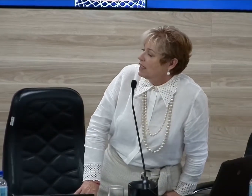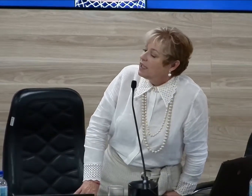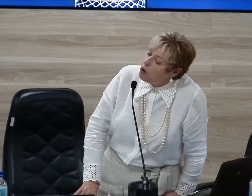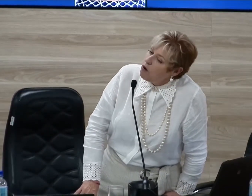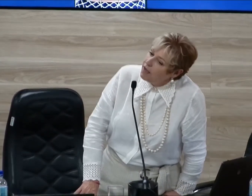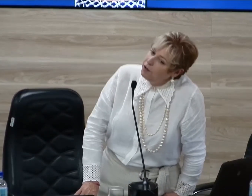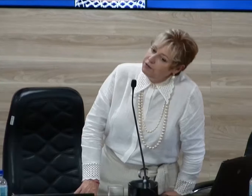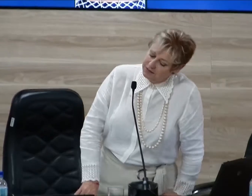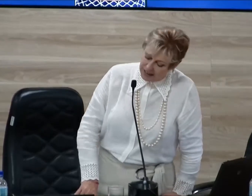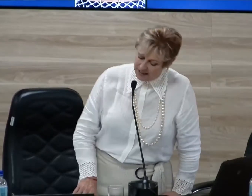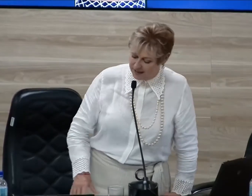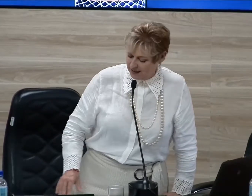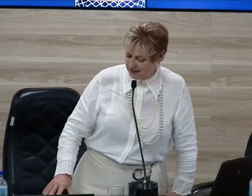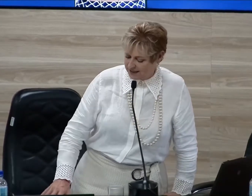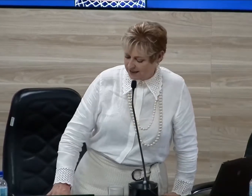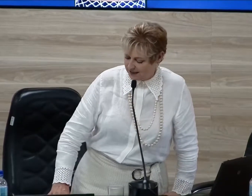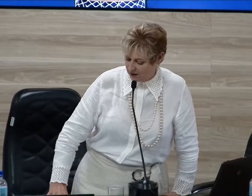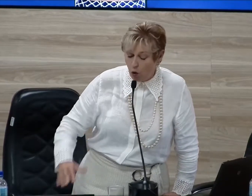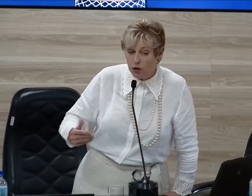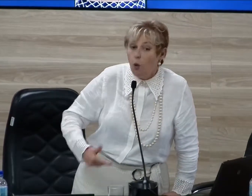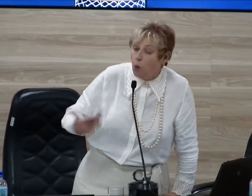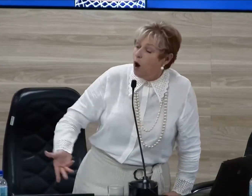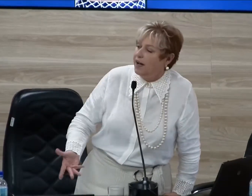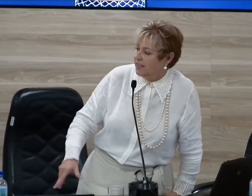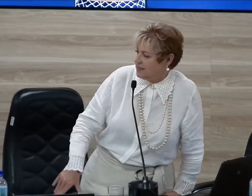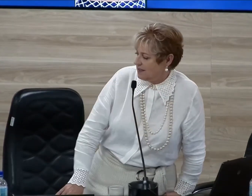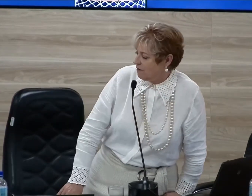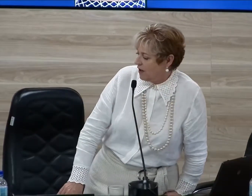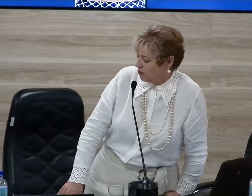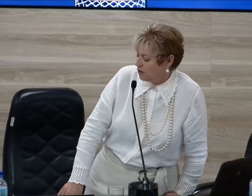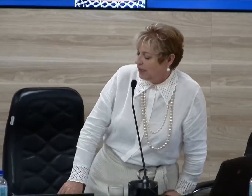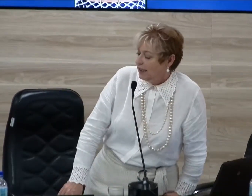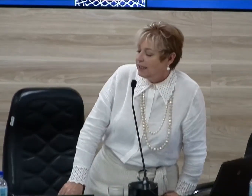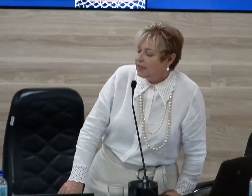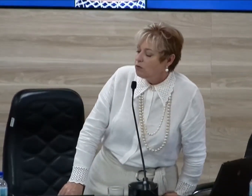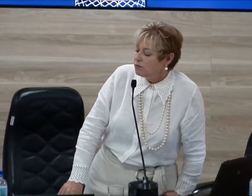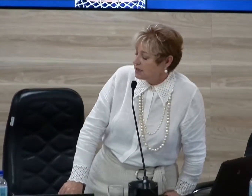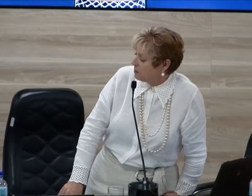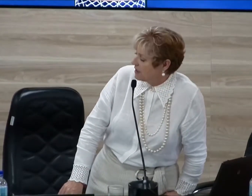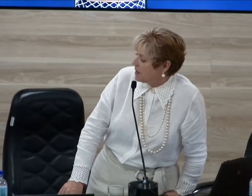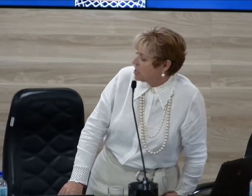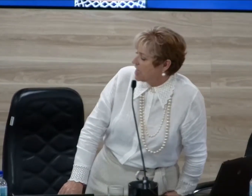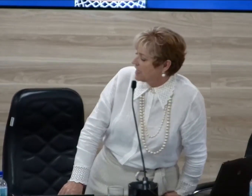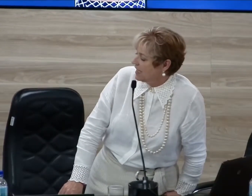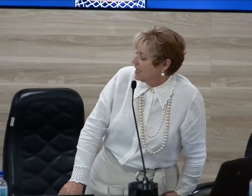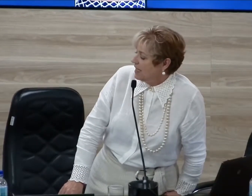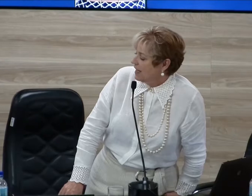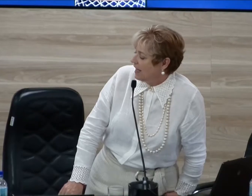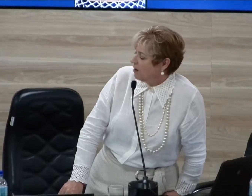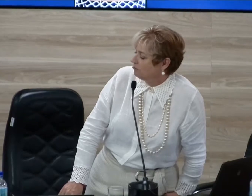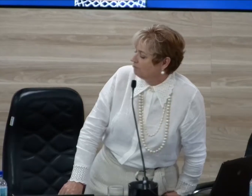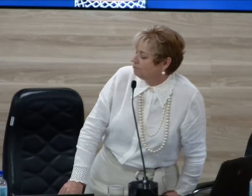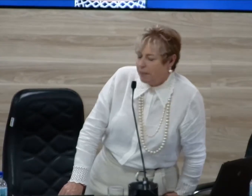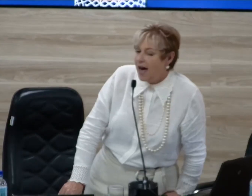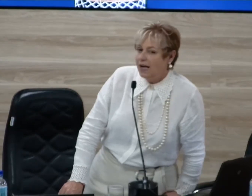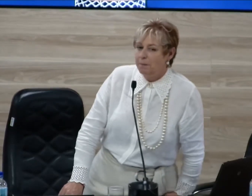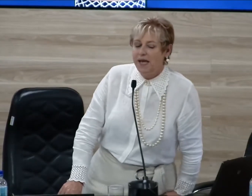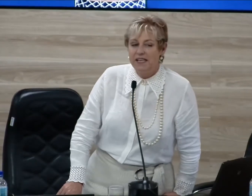interação que ocorreu ou que ocorre nesses eventos. Então, simplesmente aqui é